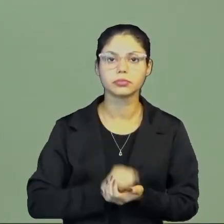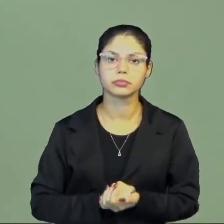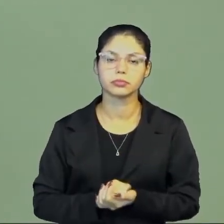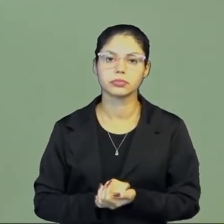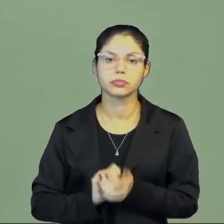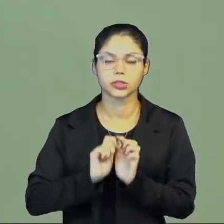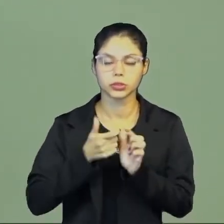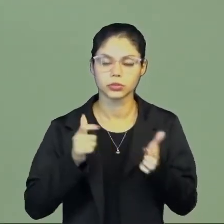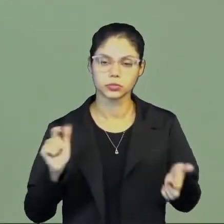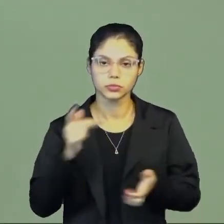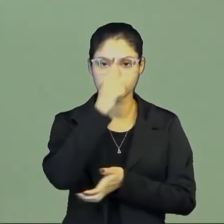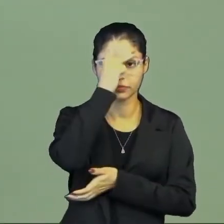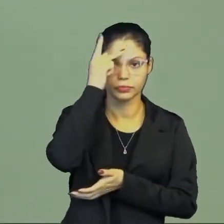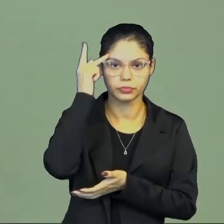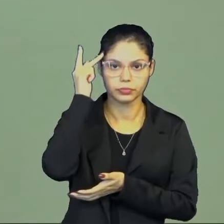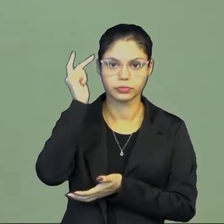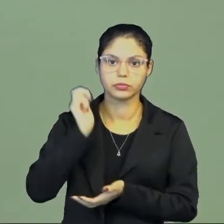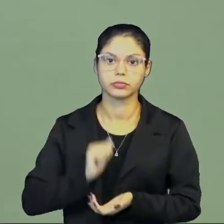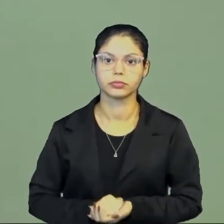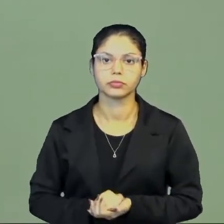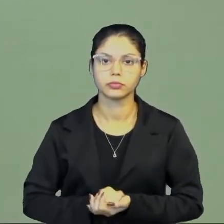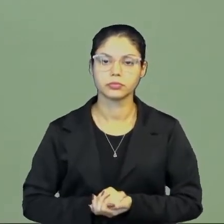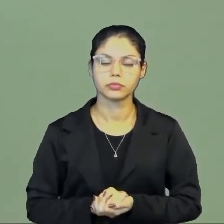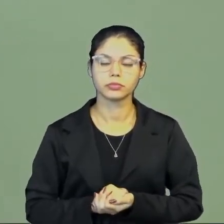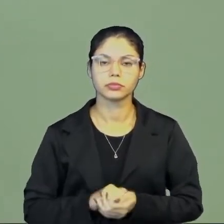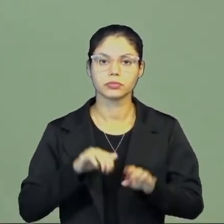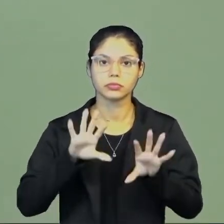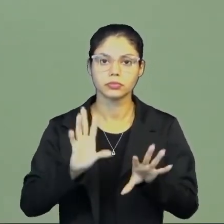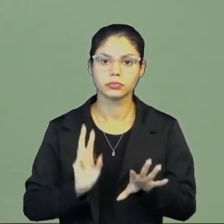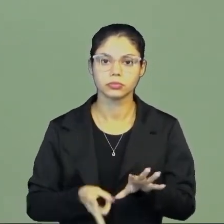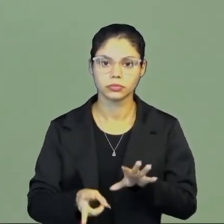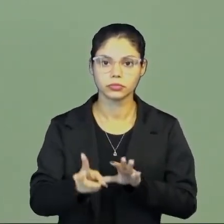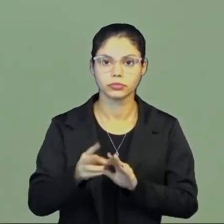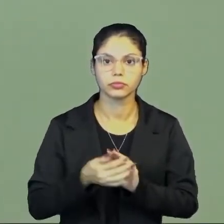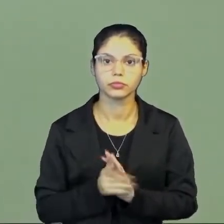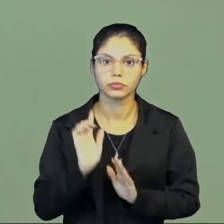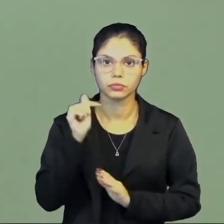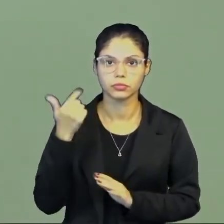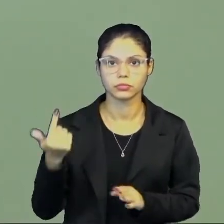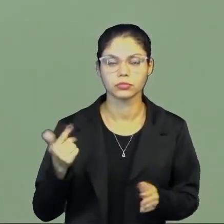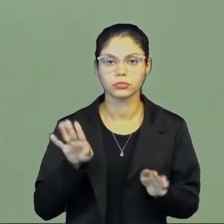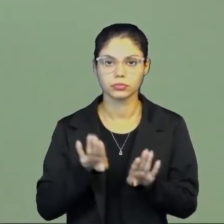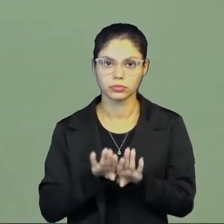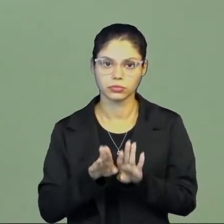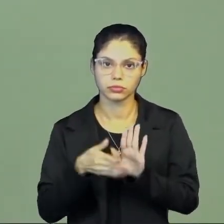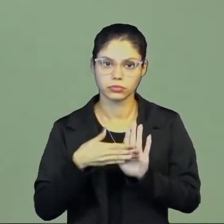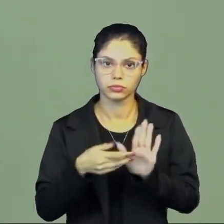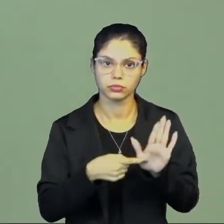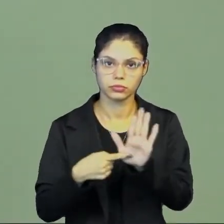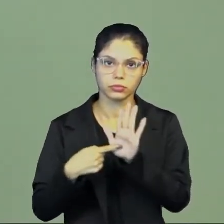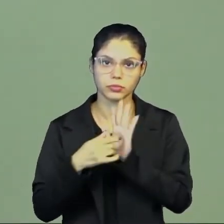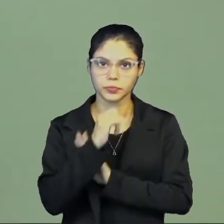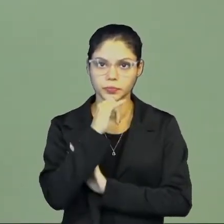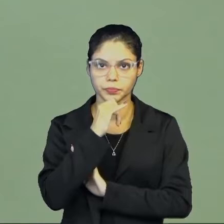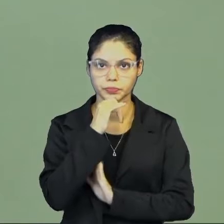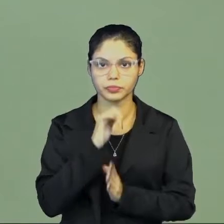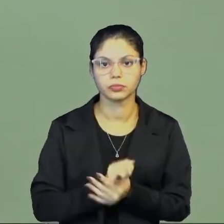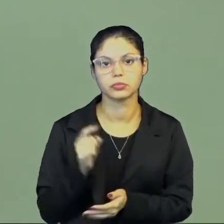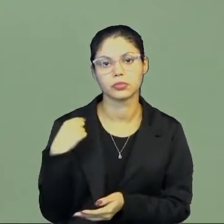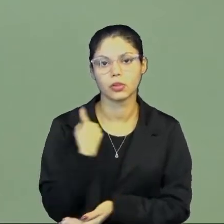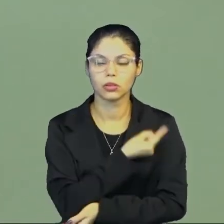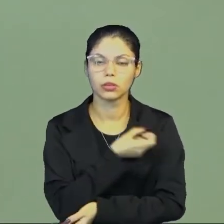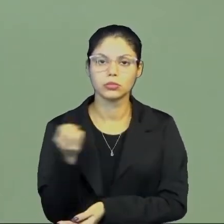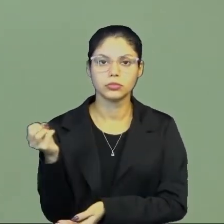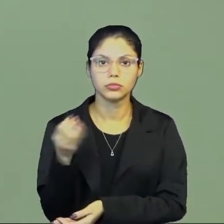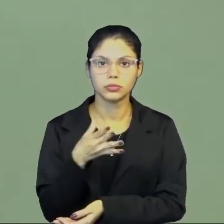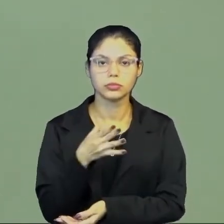do aumento das pessoas, né? E assim por diante. Mas outras são propostas, como por exemplo, o nosso